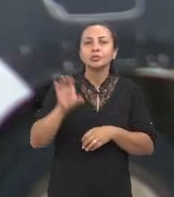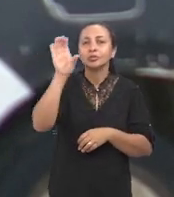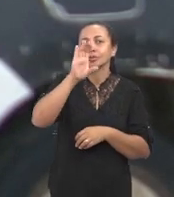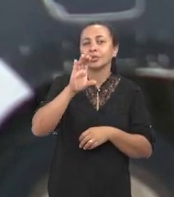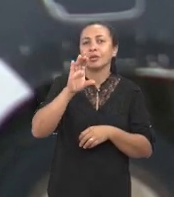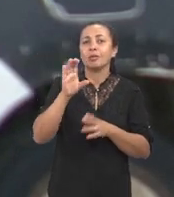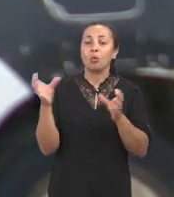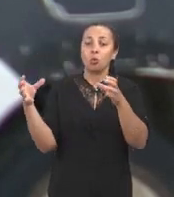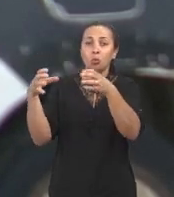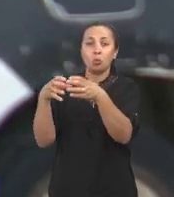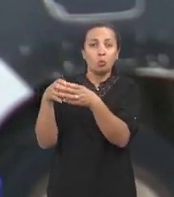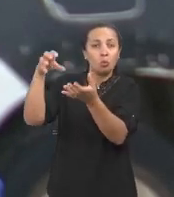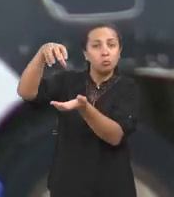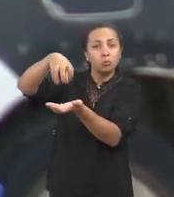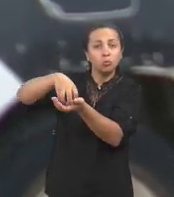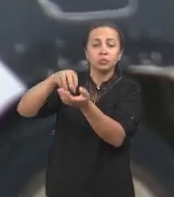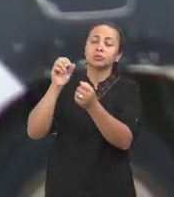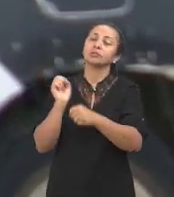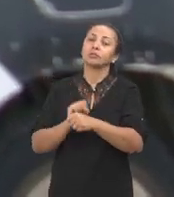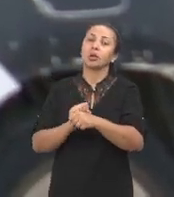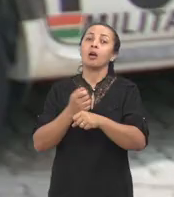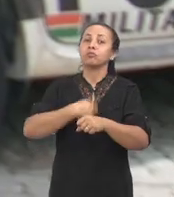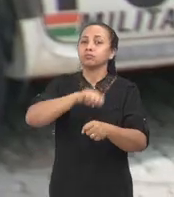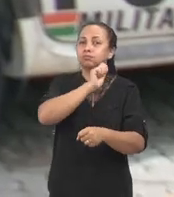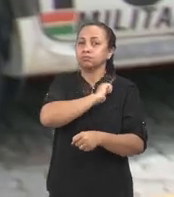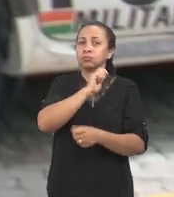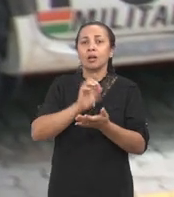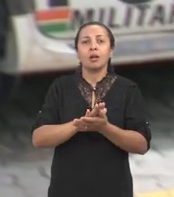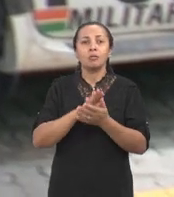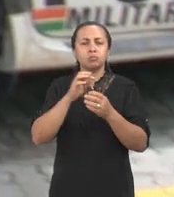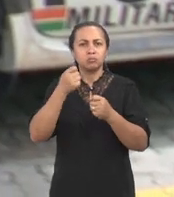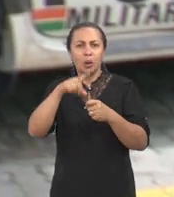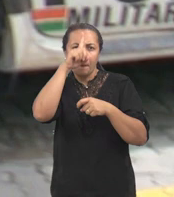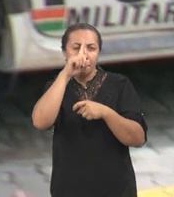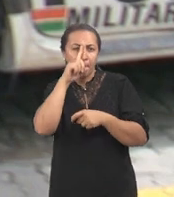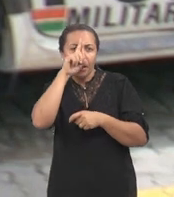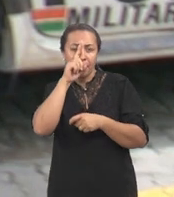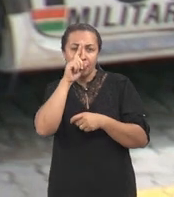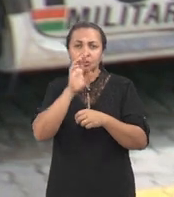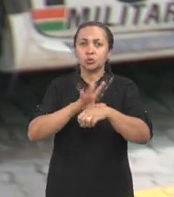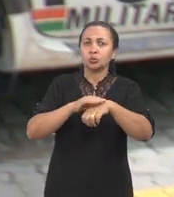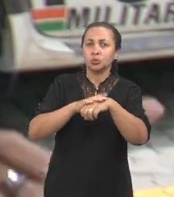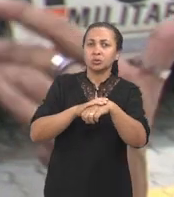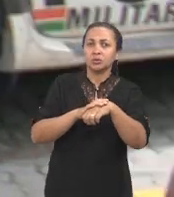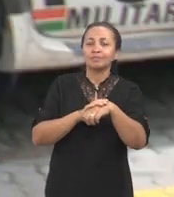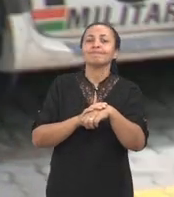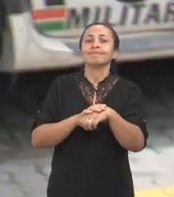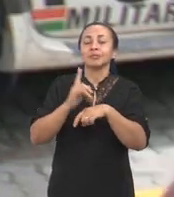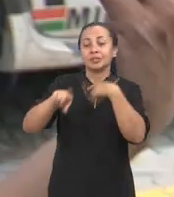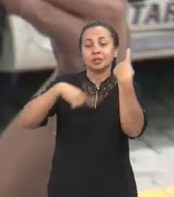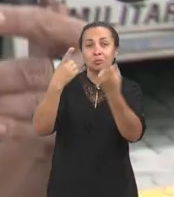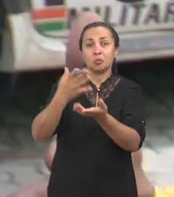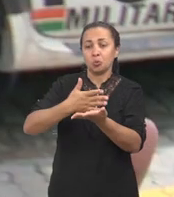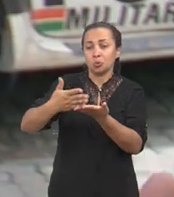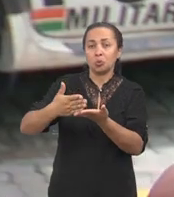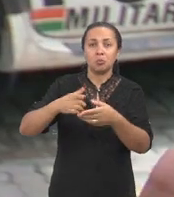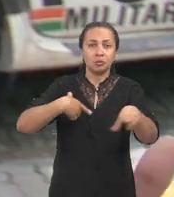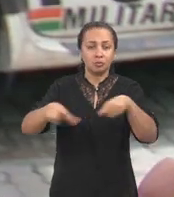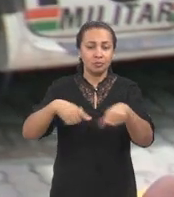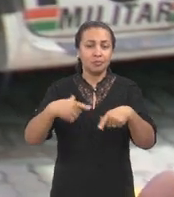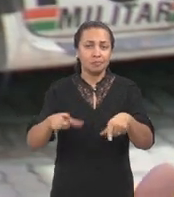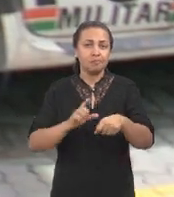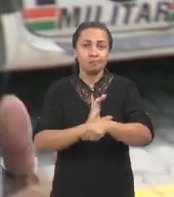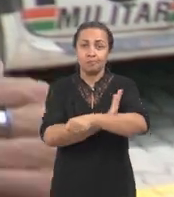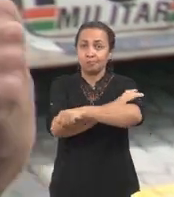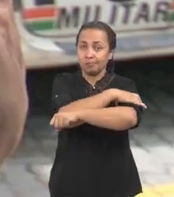do batalhão e da modalidade de policiamento o risco de adoecimento crônico após o início do